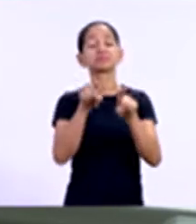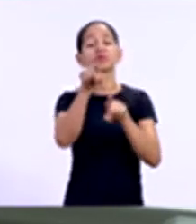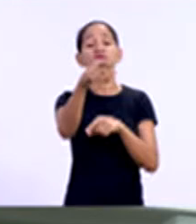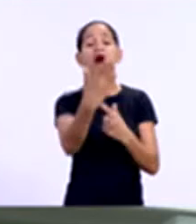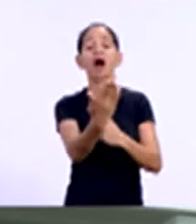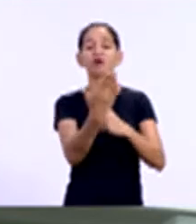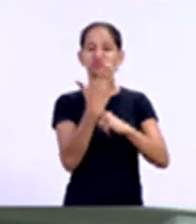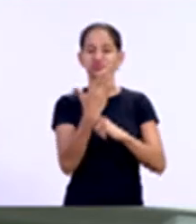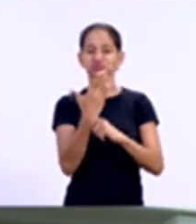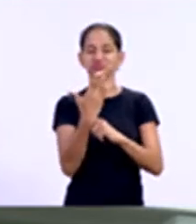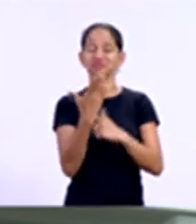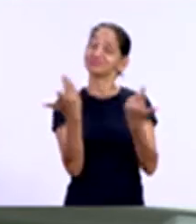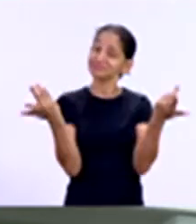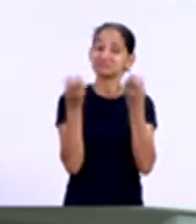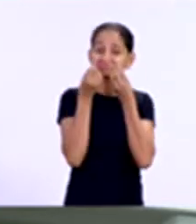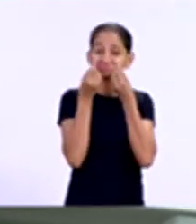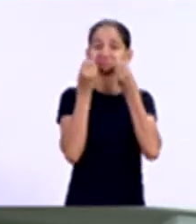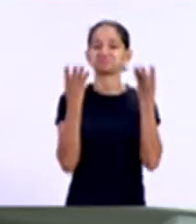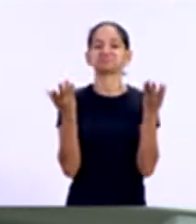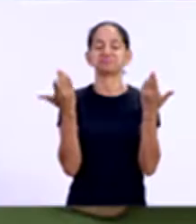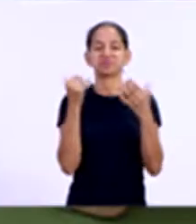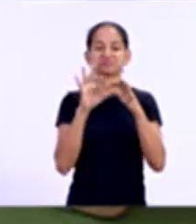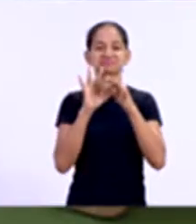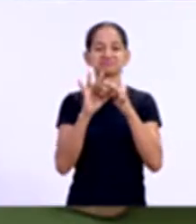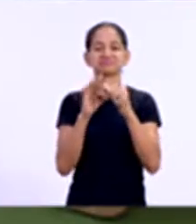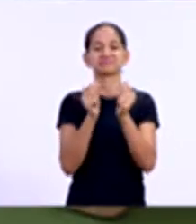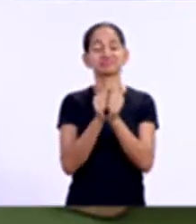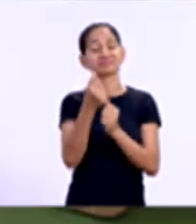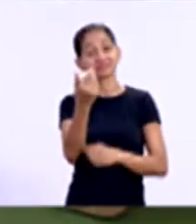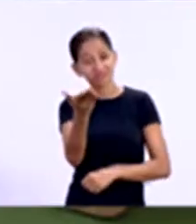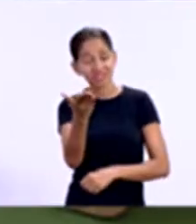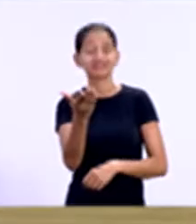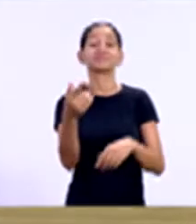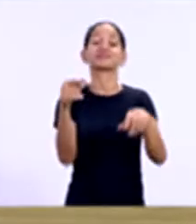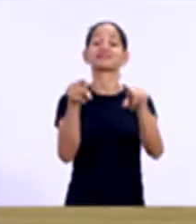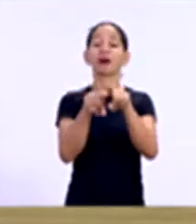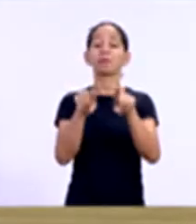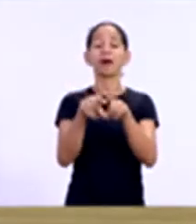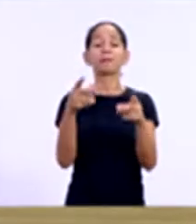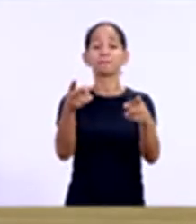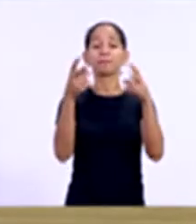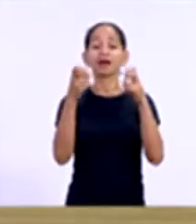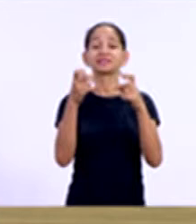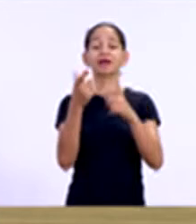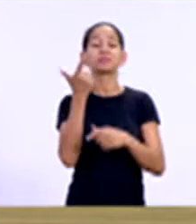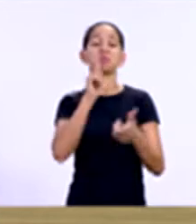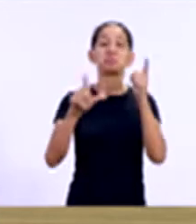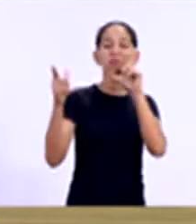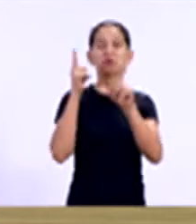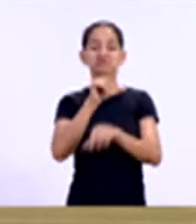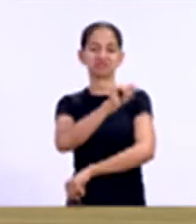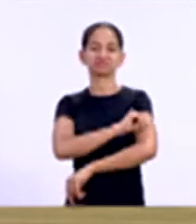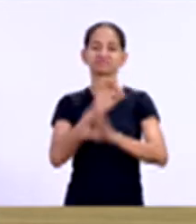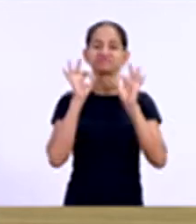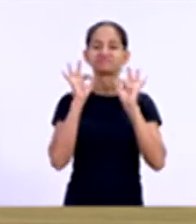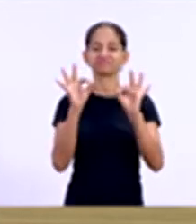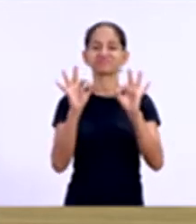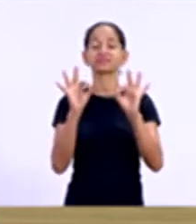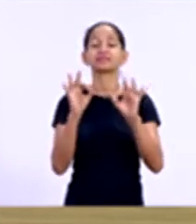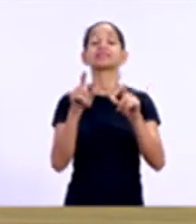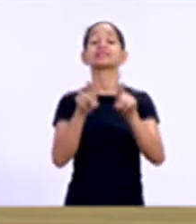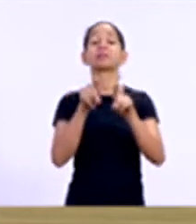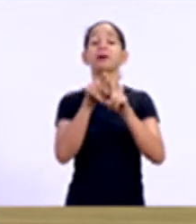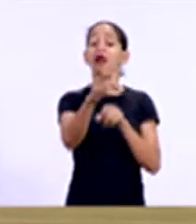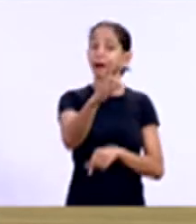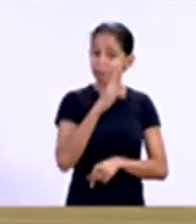de uma forma muito colaborativa, não é isso, professor? Perfeito. Ver que nossos alunos são competentes e que a resposta que você nos envia aqui,